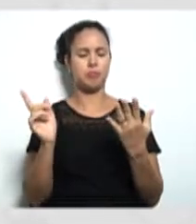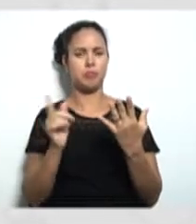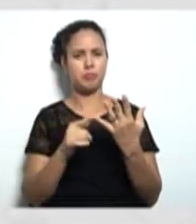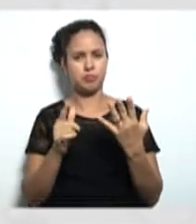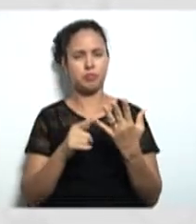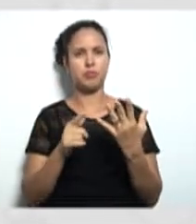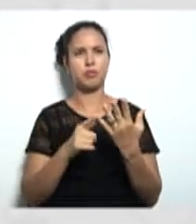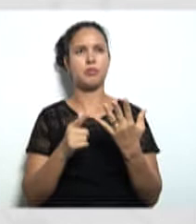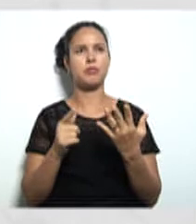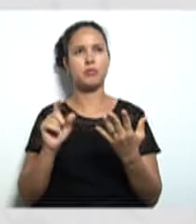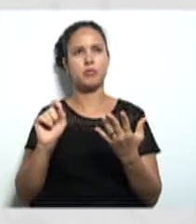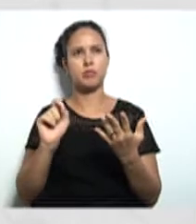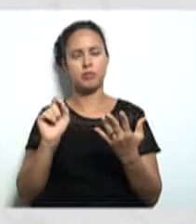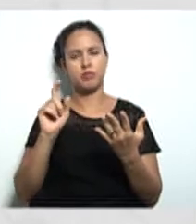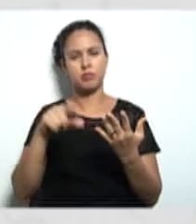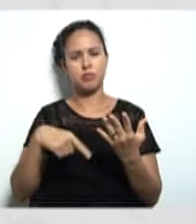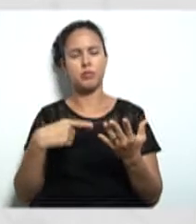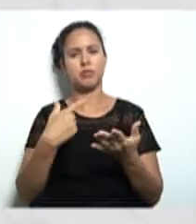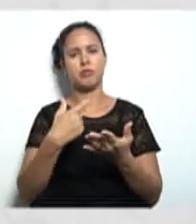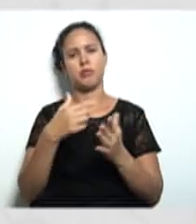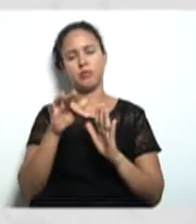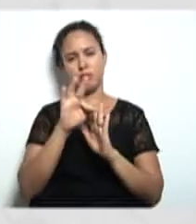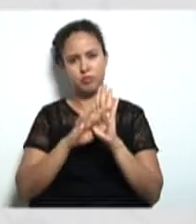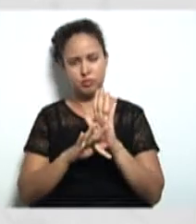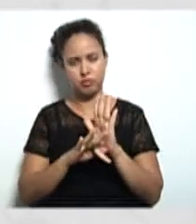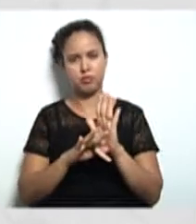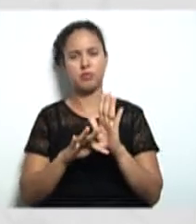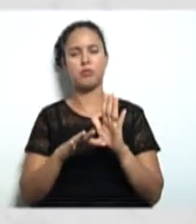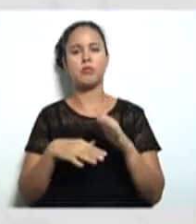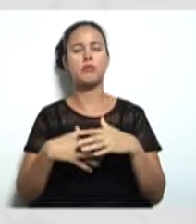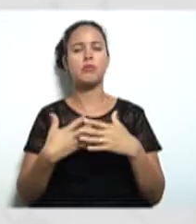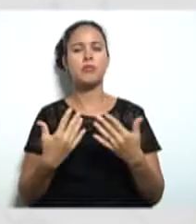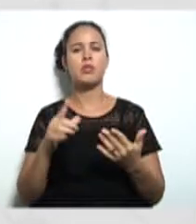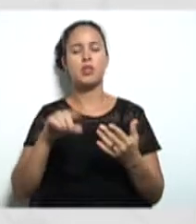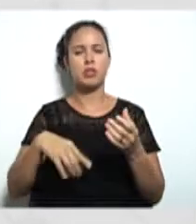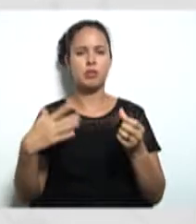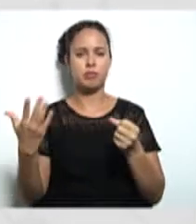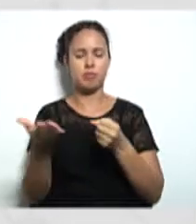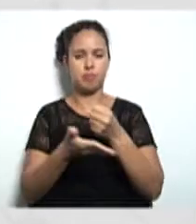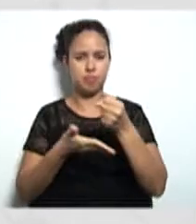síntese. Os princípios são aqueles basilares, ou seja, são